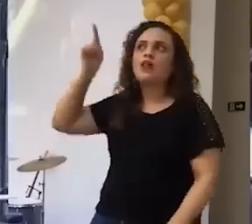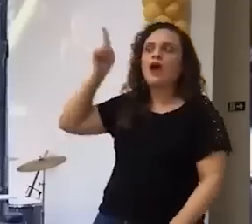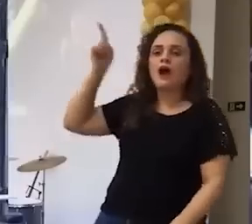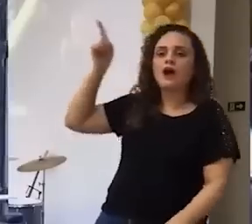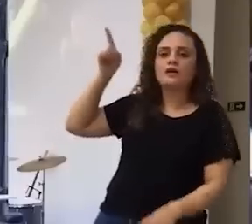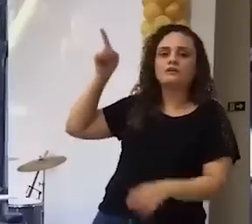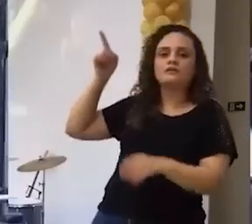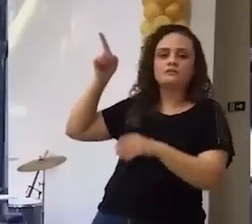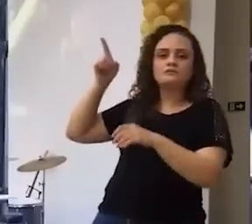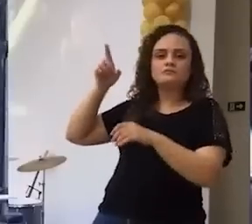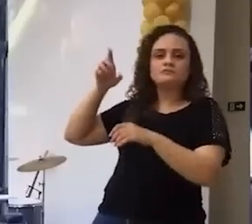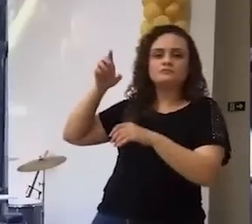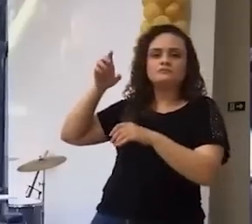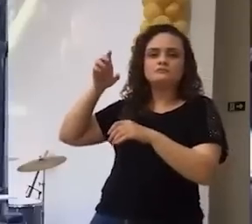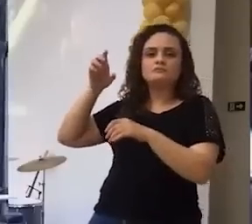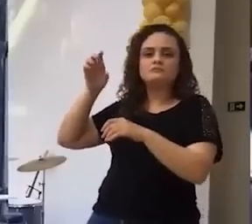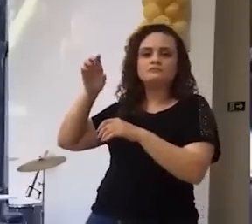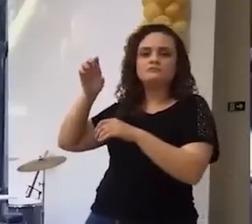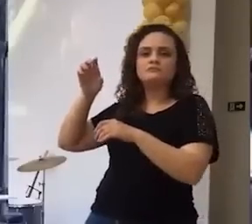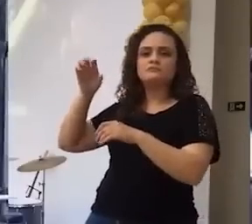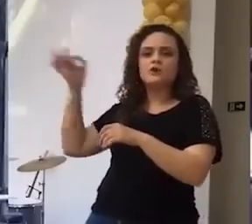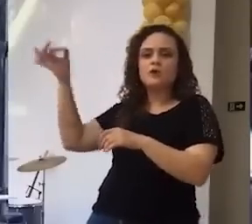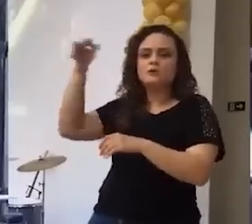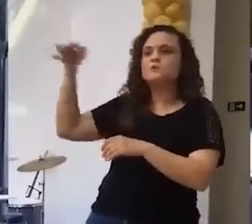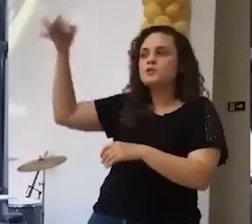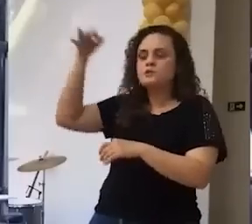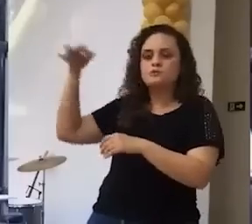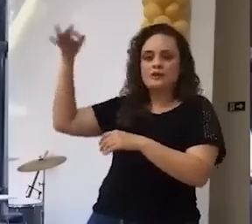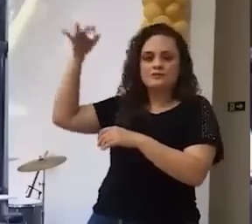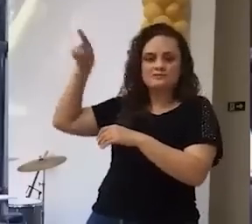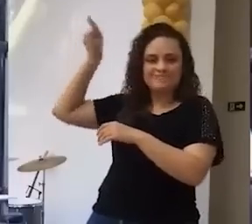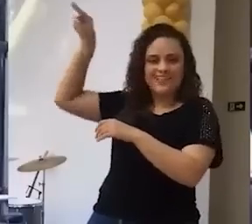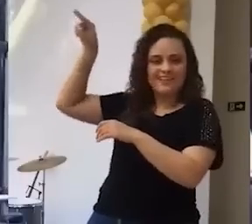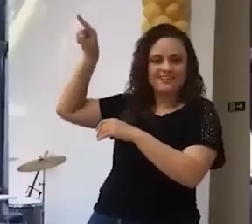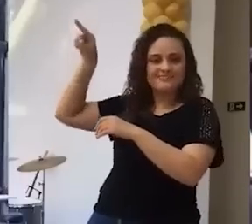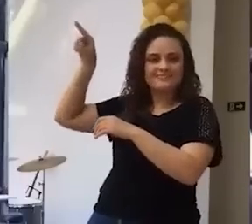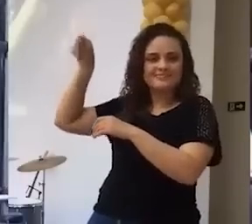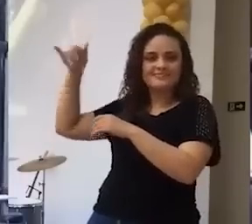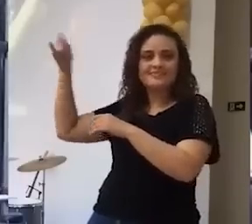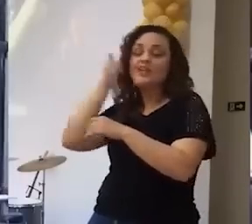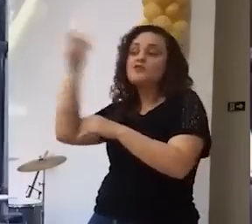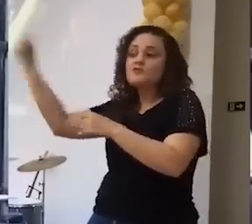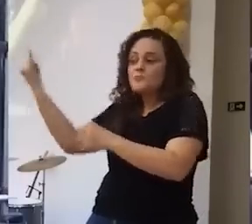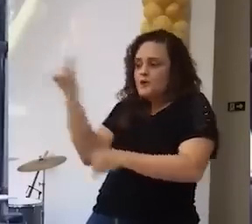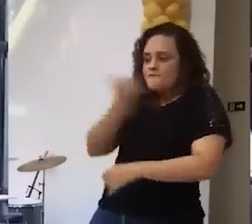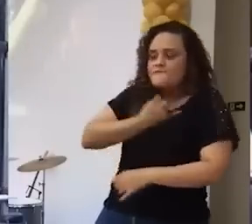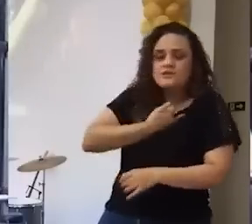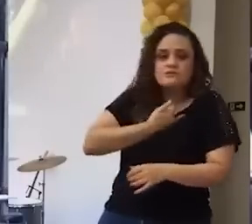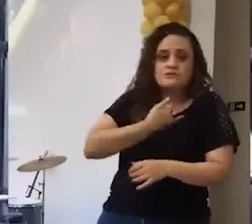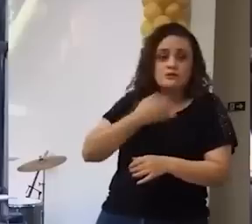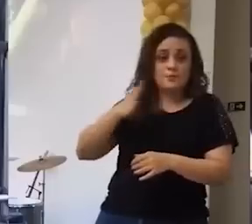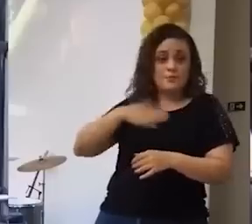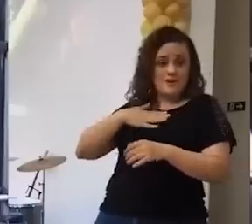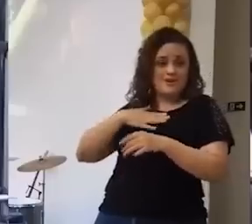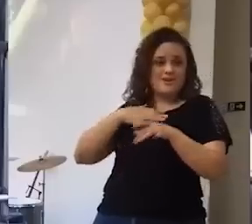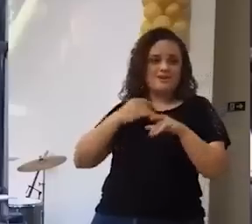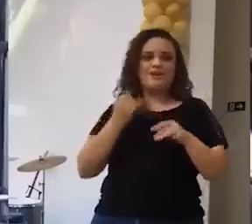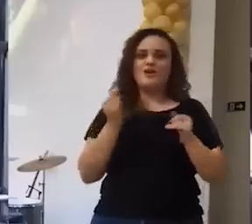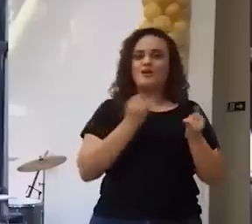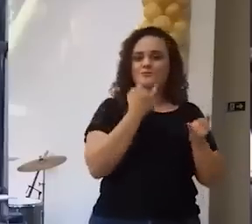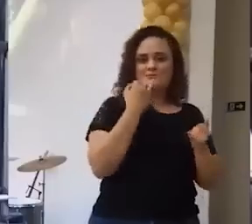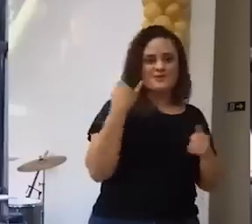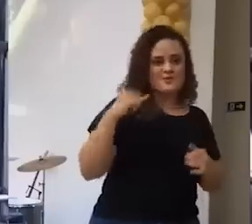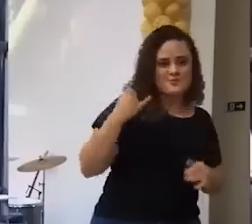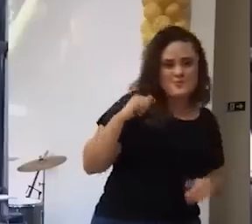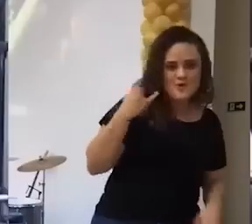hoje, e a pessoa me informando que o meu irmão, eu sou o caçula, ele acima de mim, que